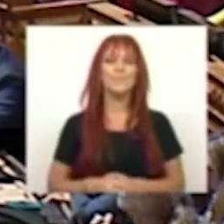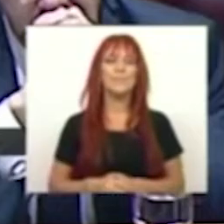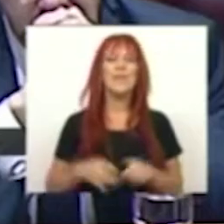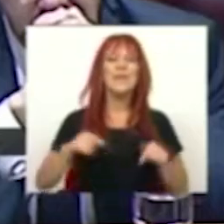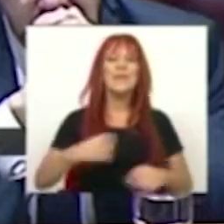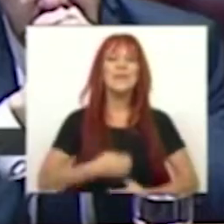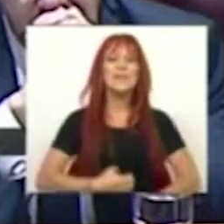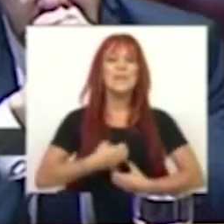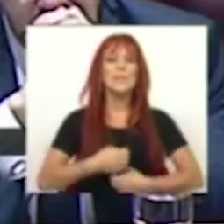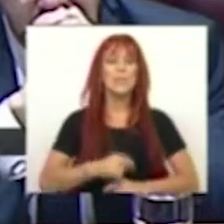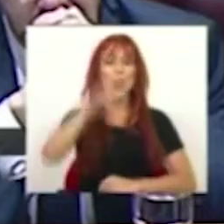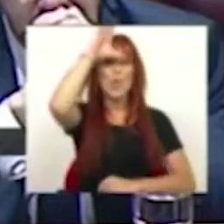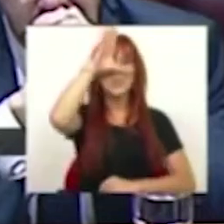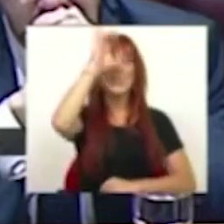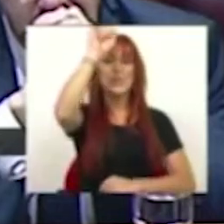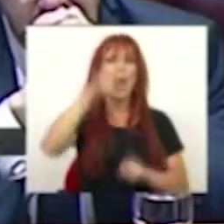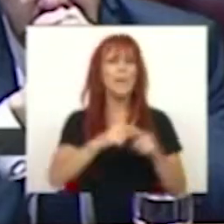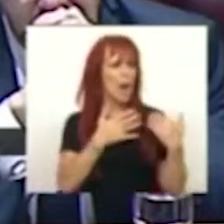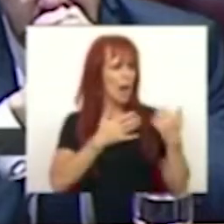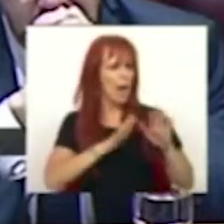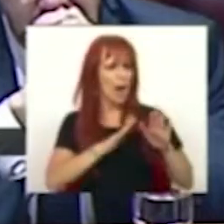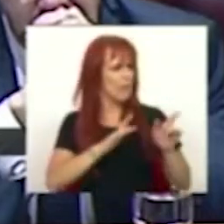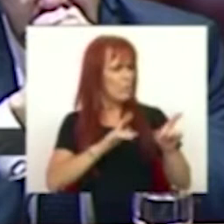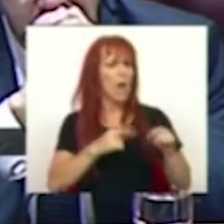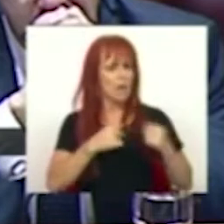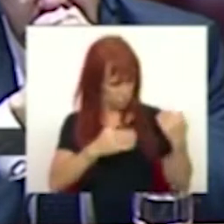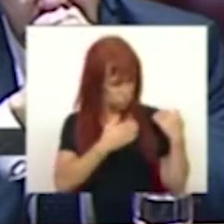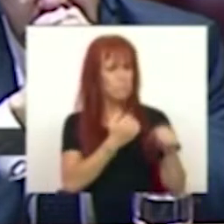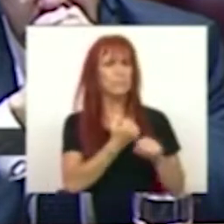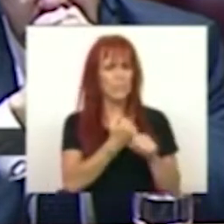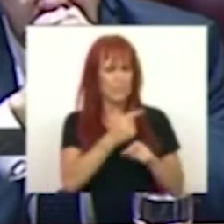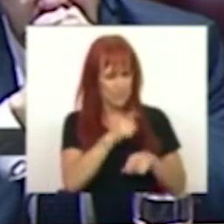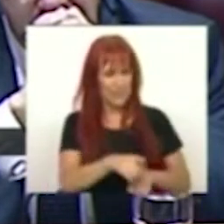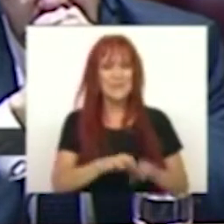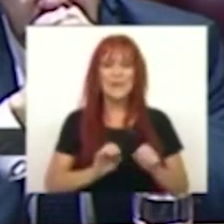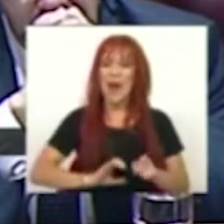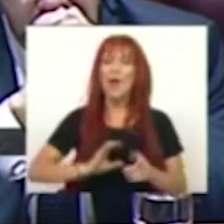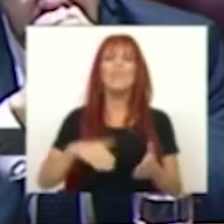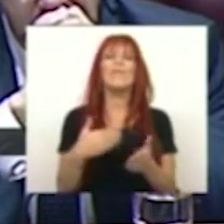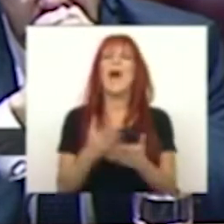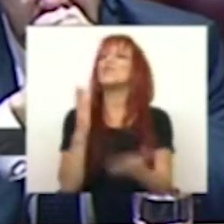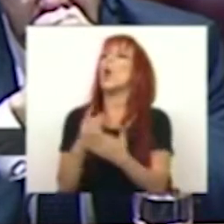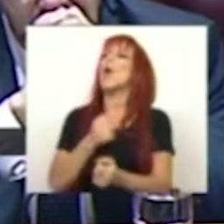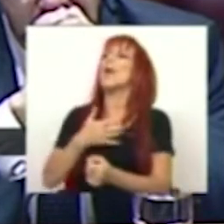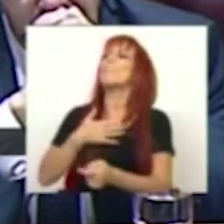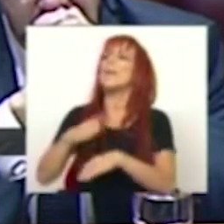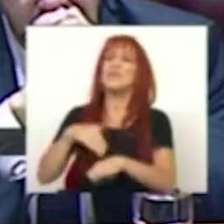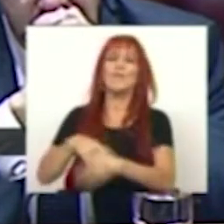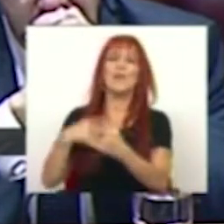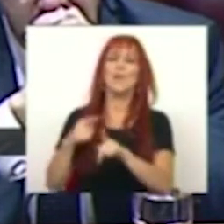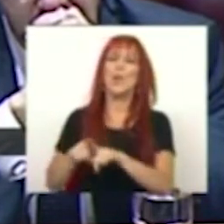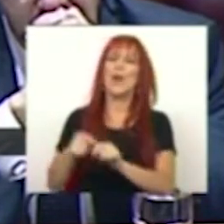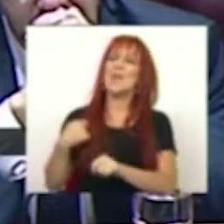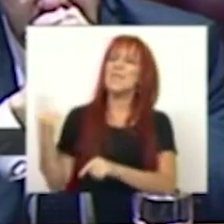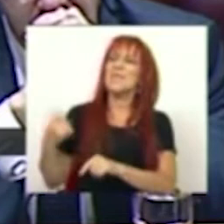E isto significa que o Estado não se responsabiliza da sua função, confiando exclusivamente às empresas o